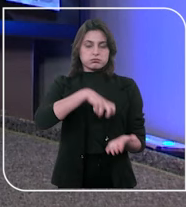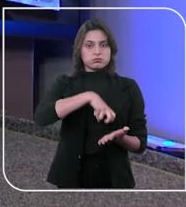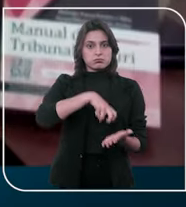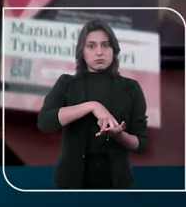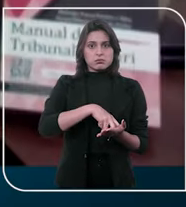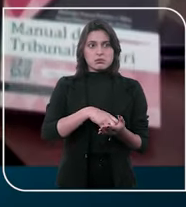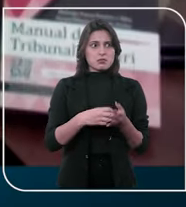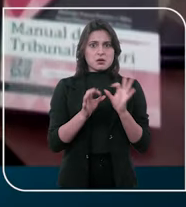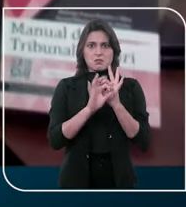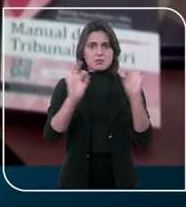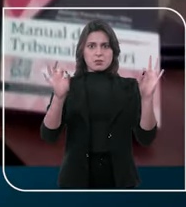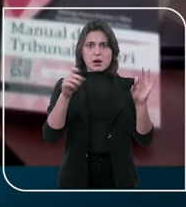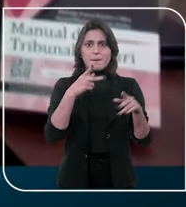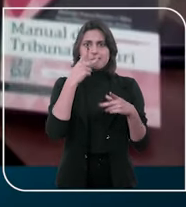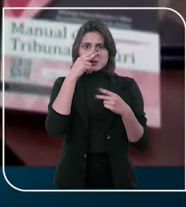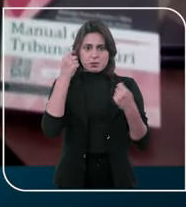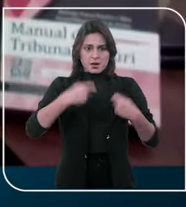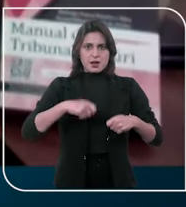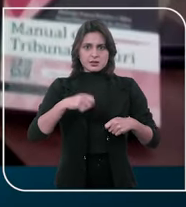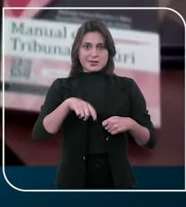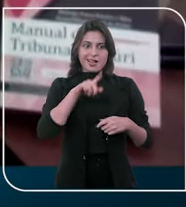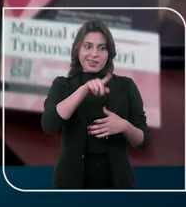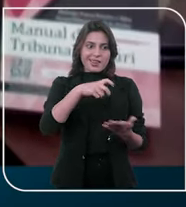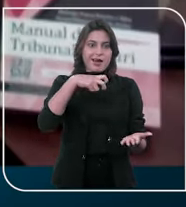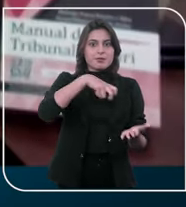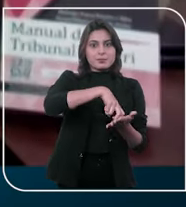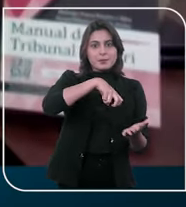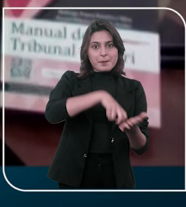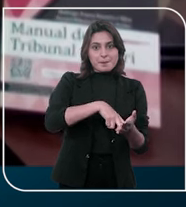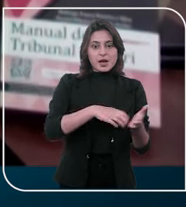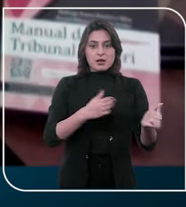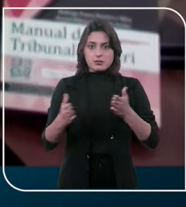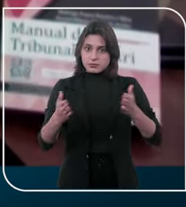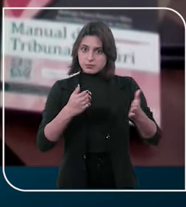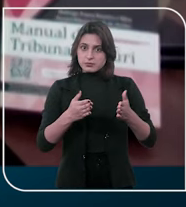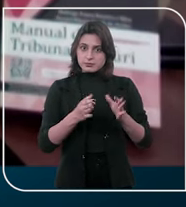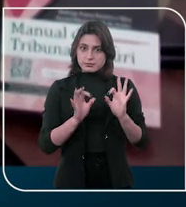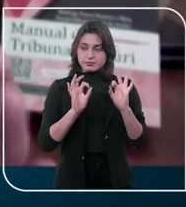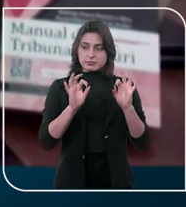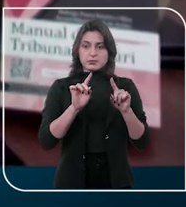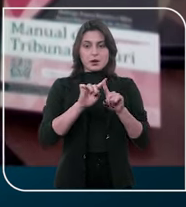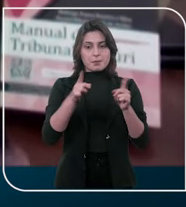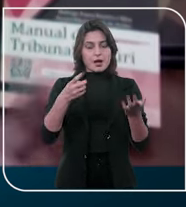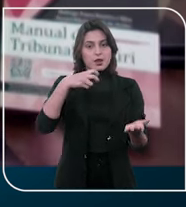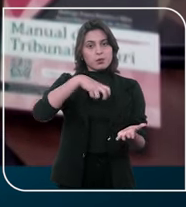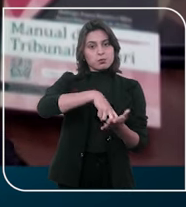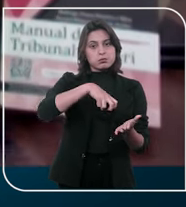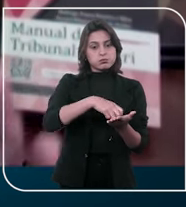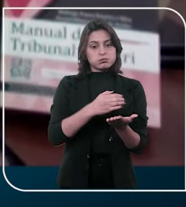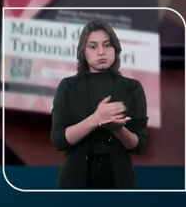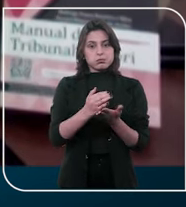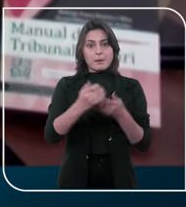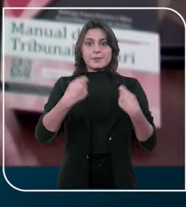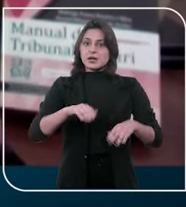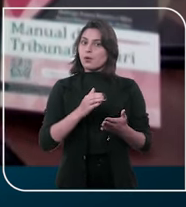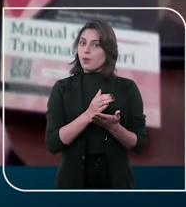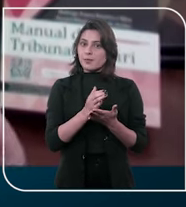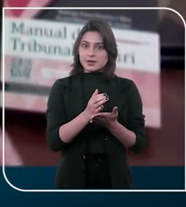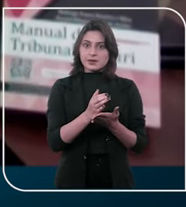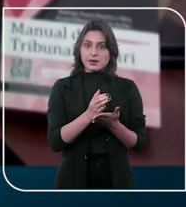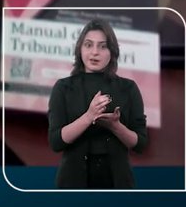é este cumprimento da pena, ele precisa iniciar a partir do momento que nós tivermos